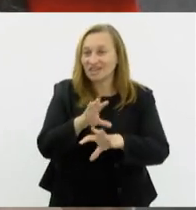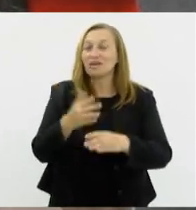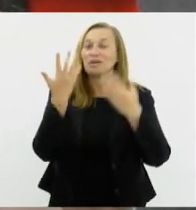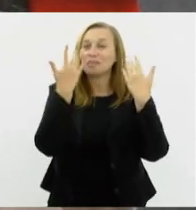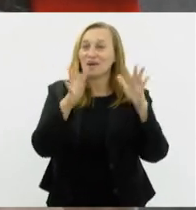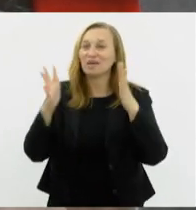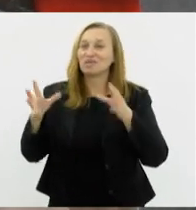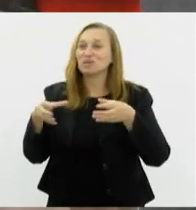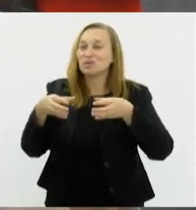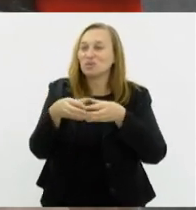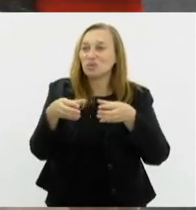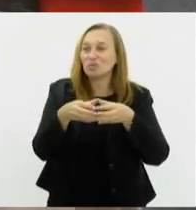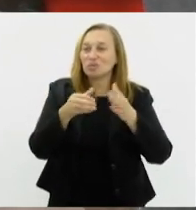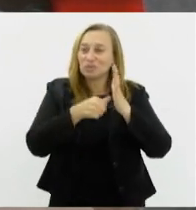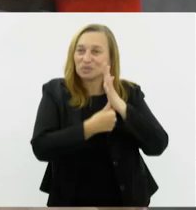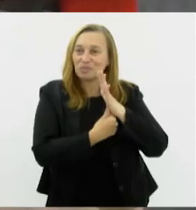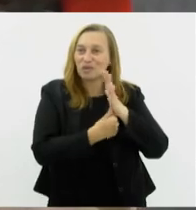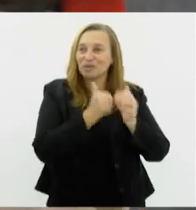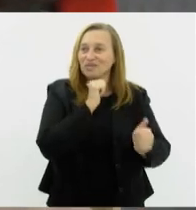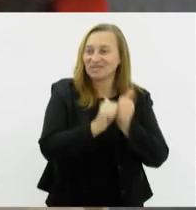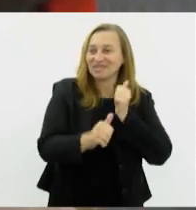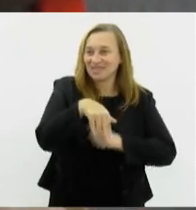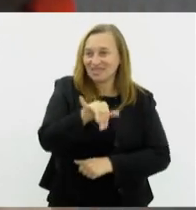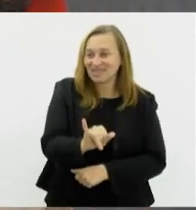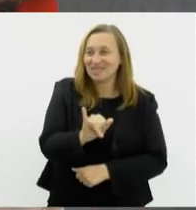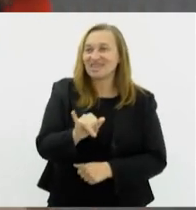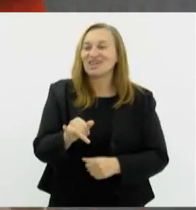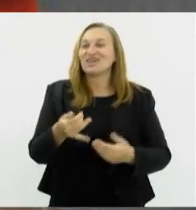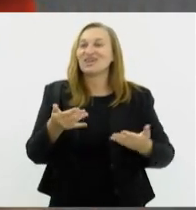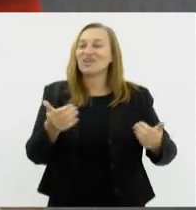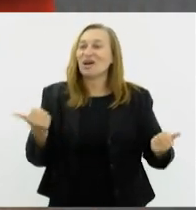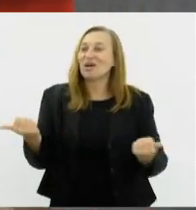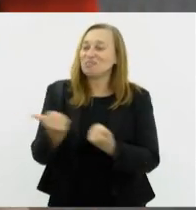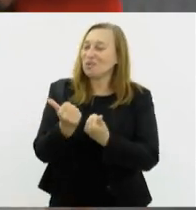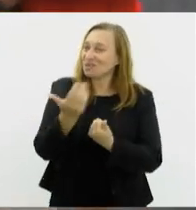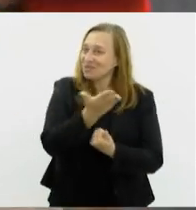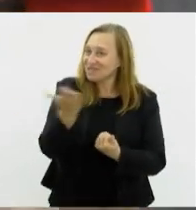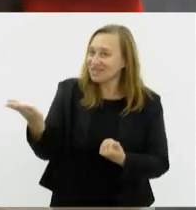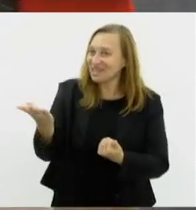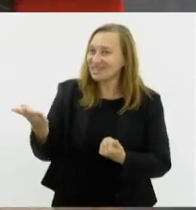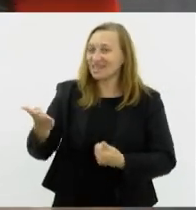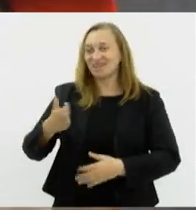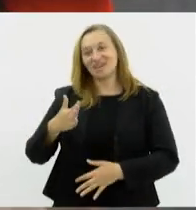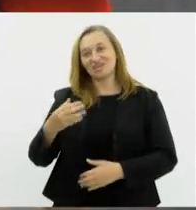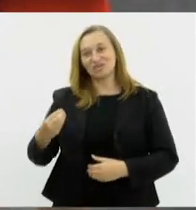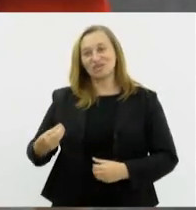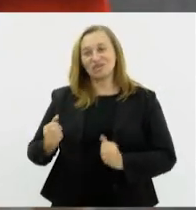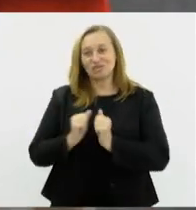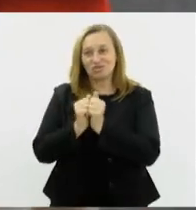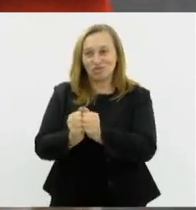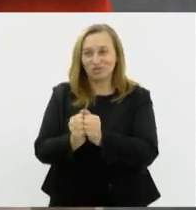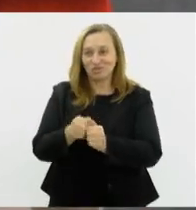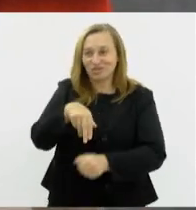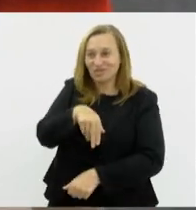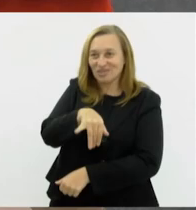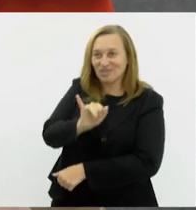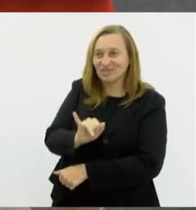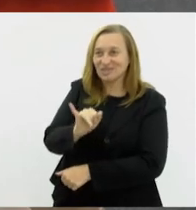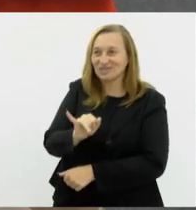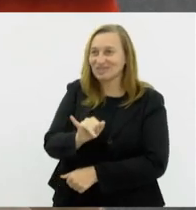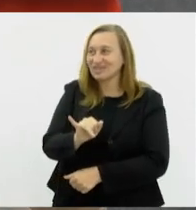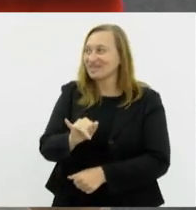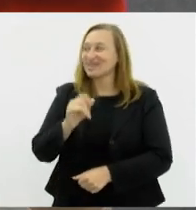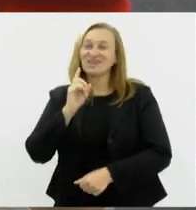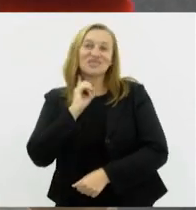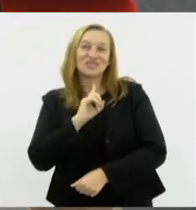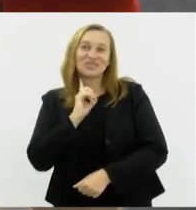a equipe do Nova Iguaçu, e eu conto com a presença de vocês ao meu lado no Maracanã no domingo, para que a gente possa torcer a